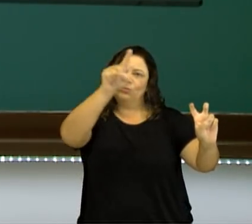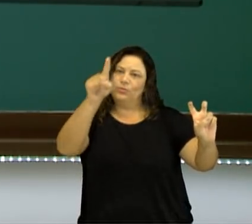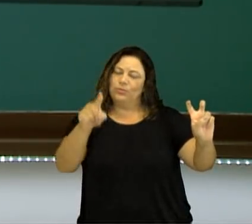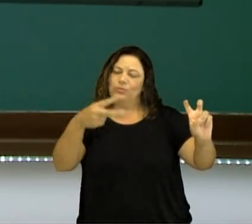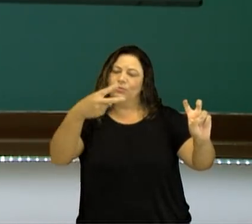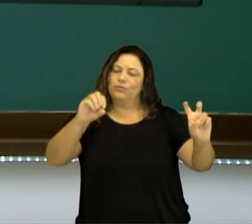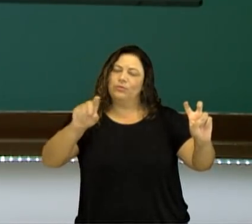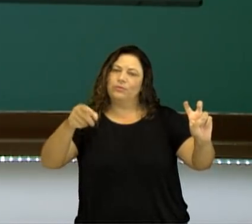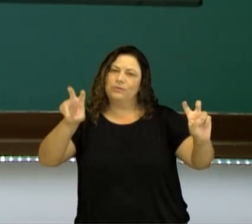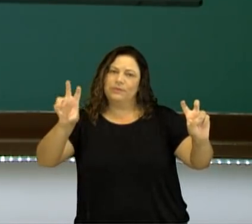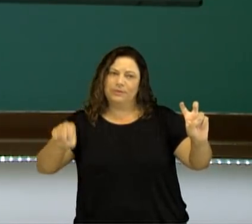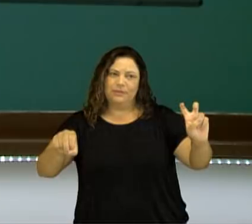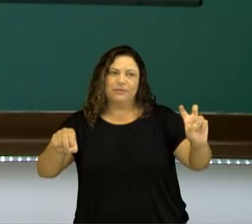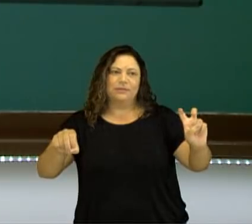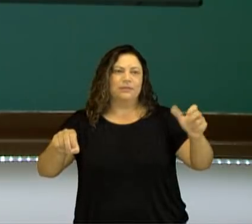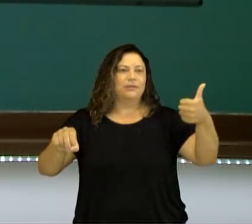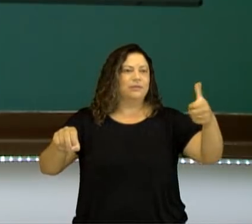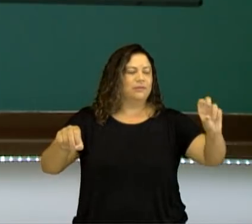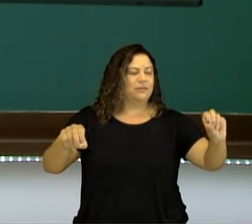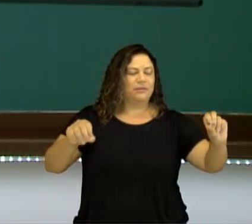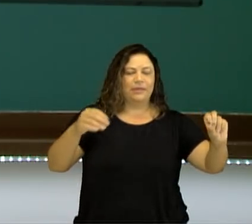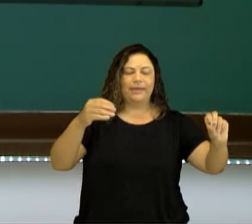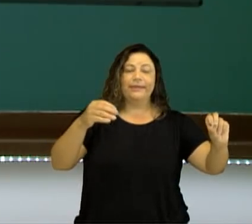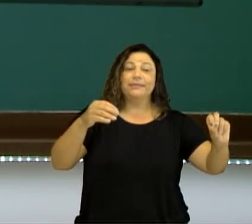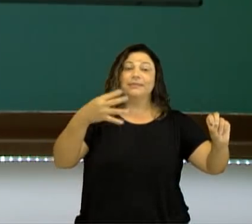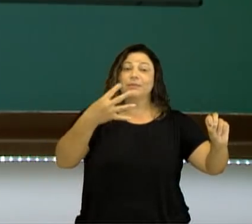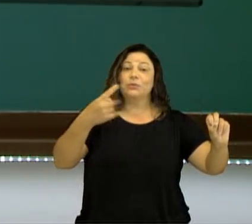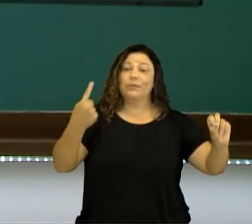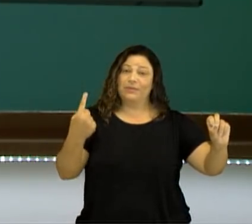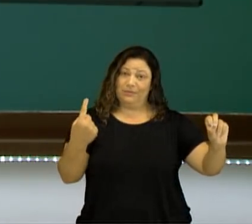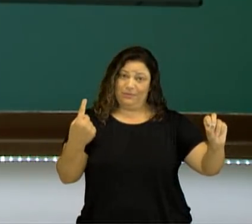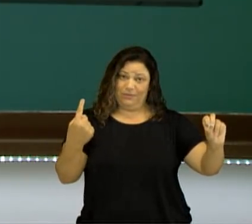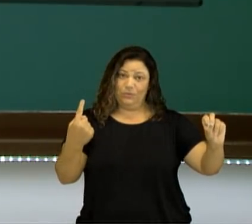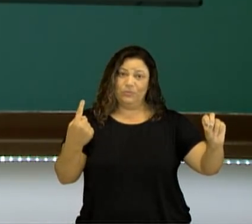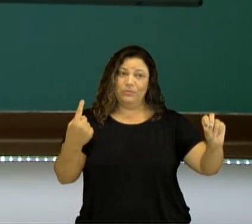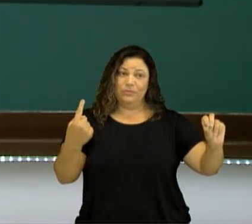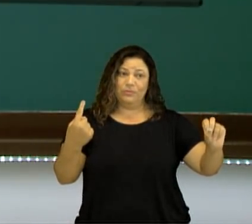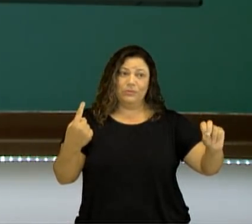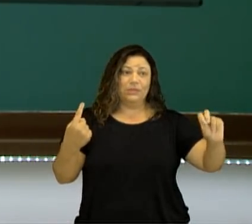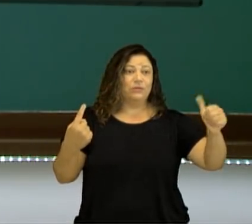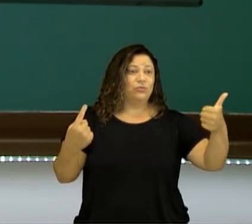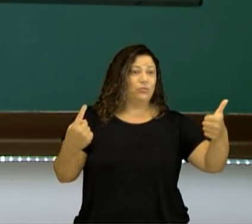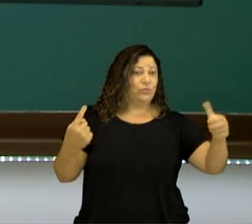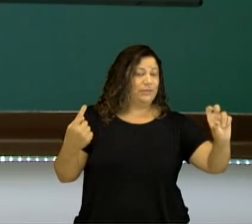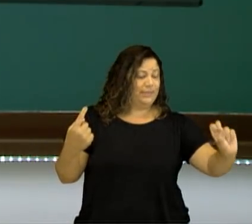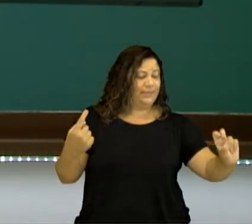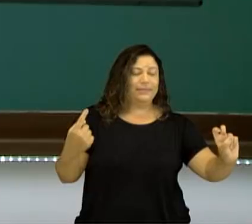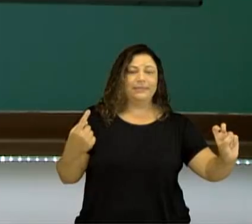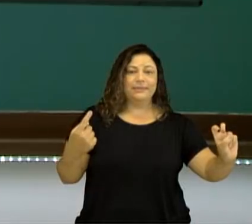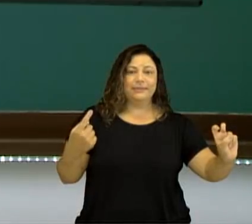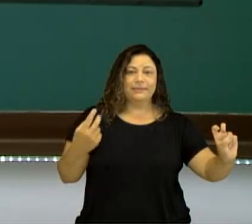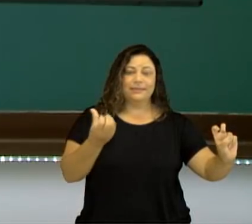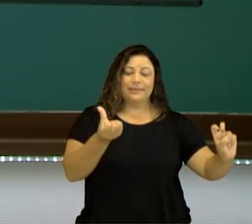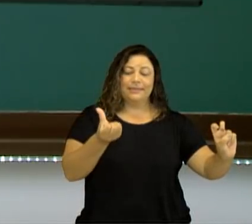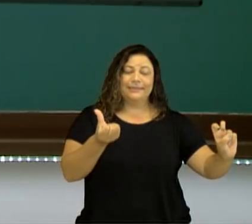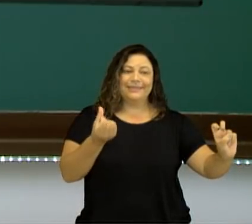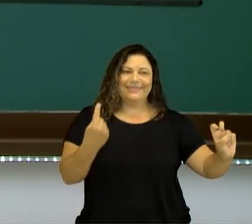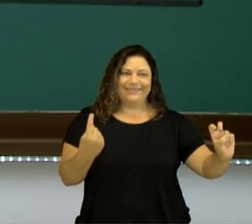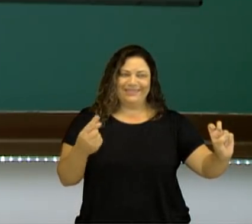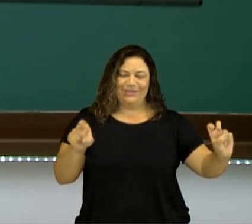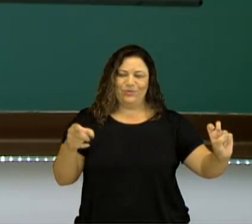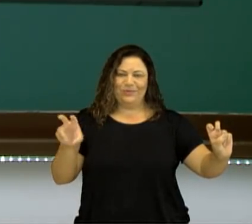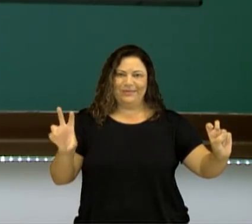20 e 50. Do 10, a relação está no 41 e o 15, a relação está